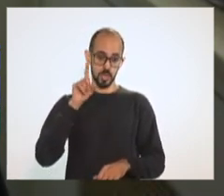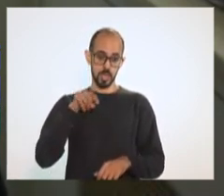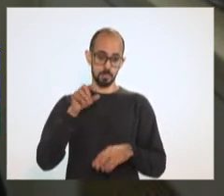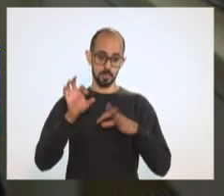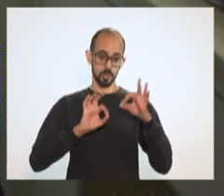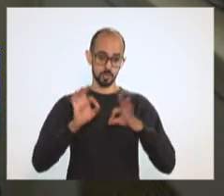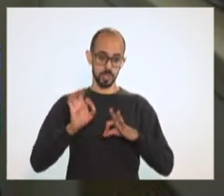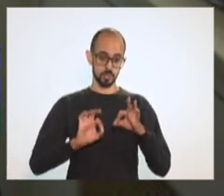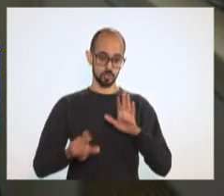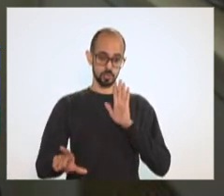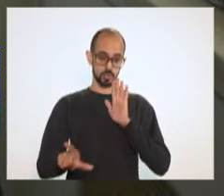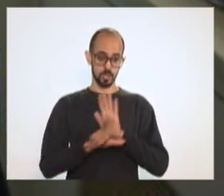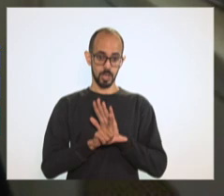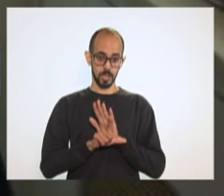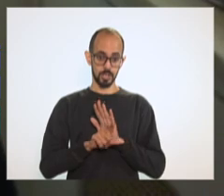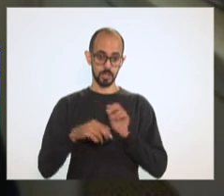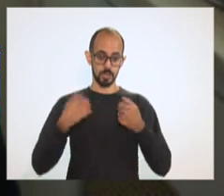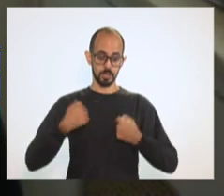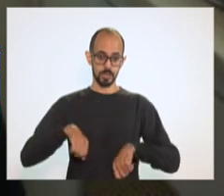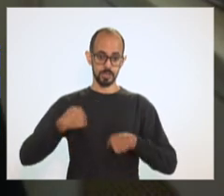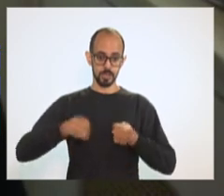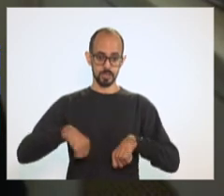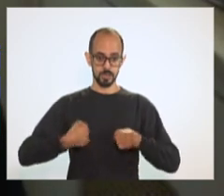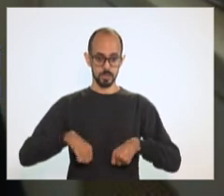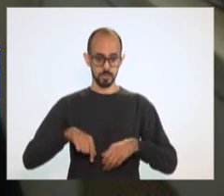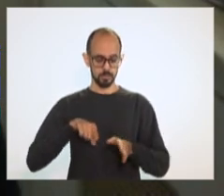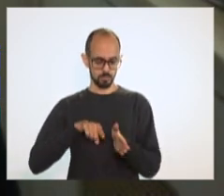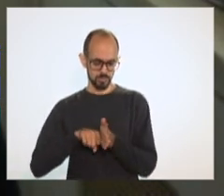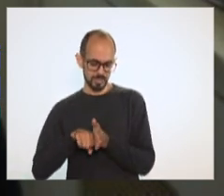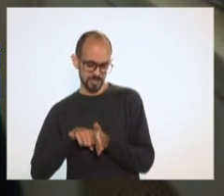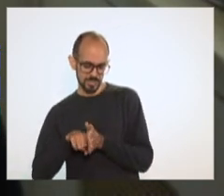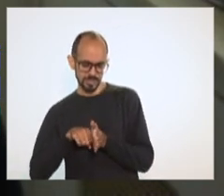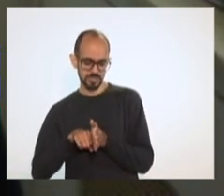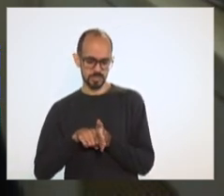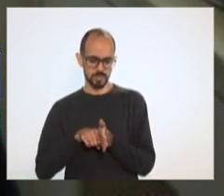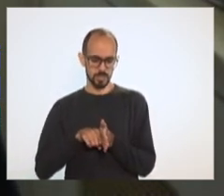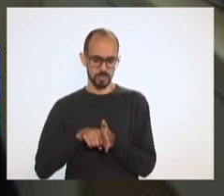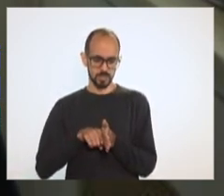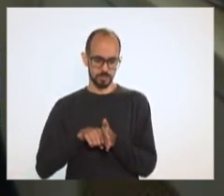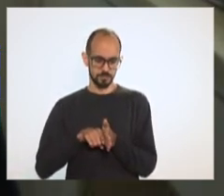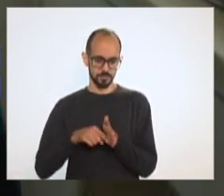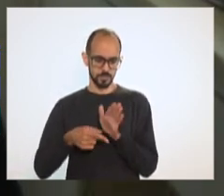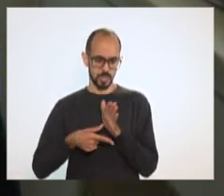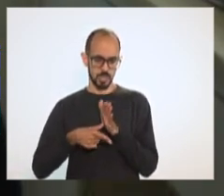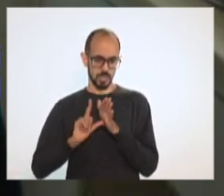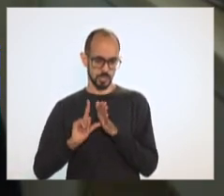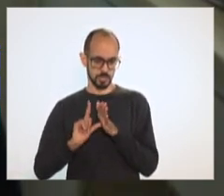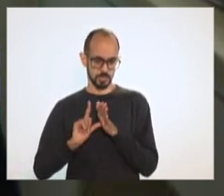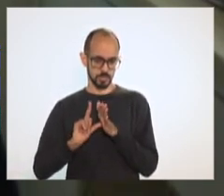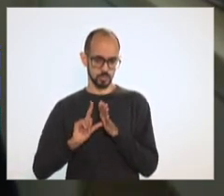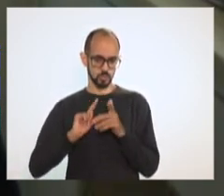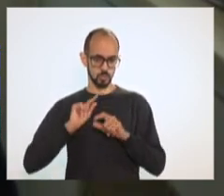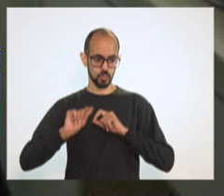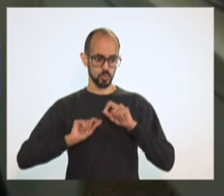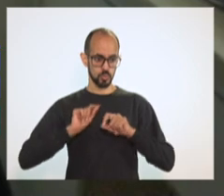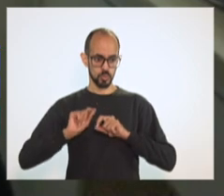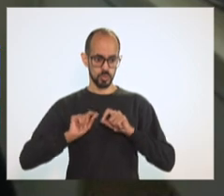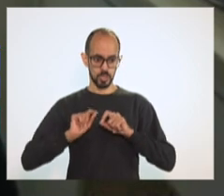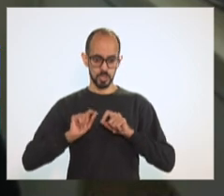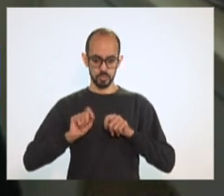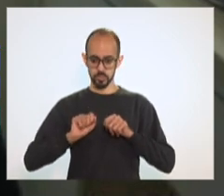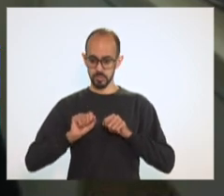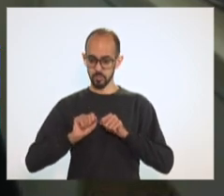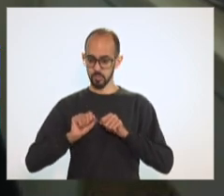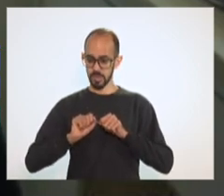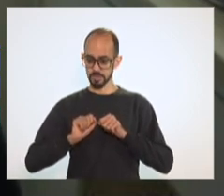que demandam uma grande pesquisa para antes você monitorar e definir